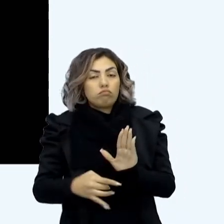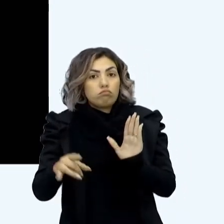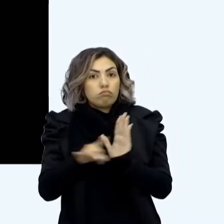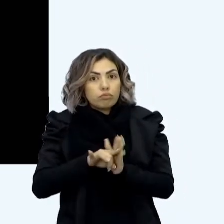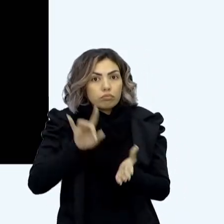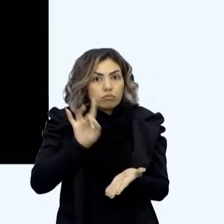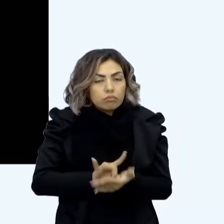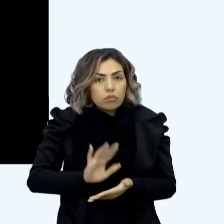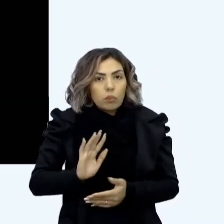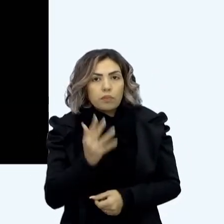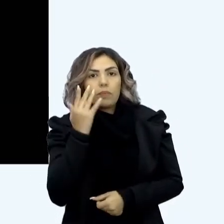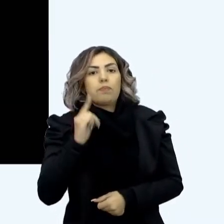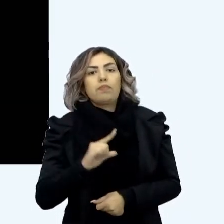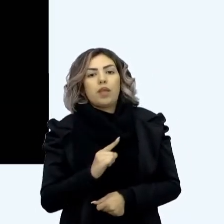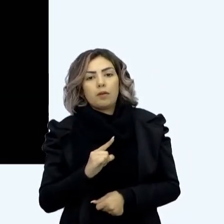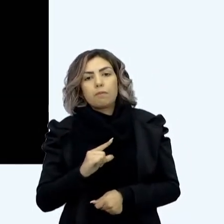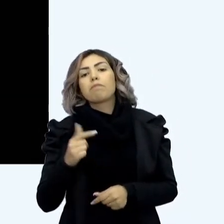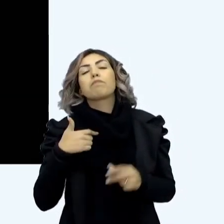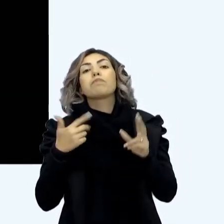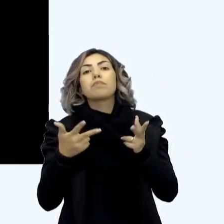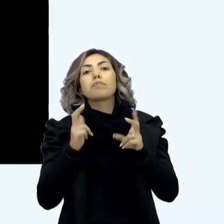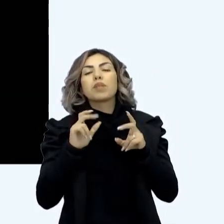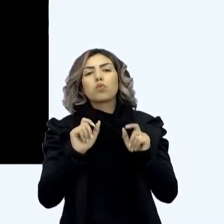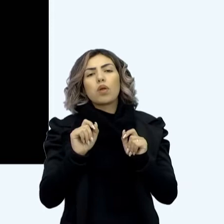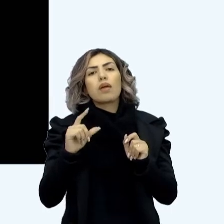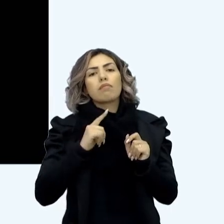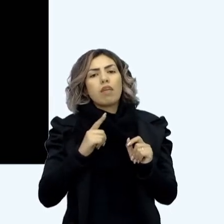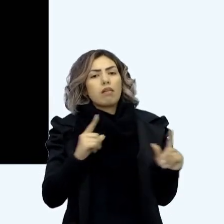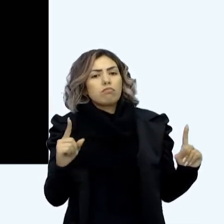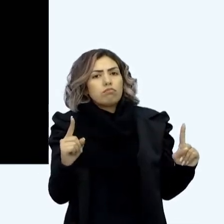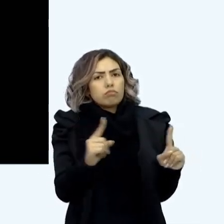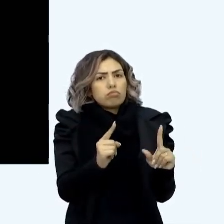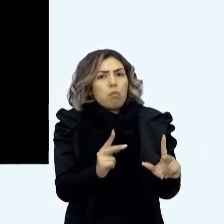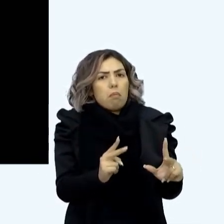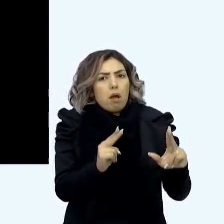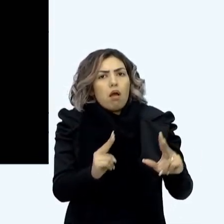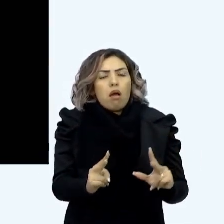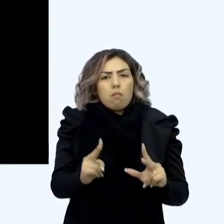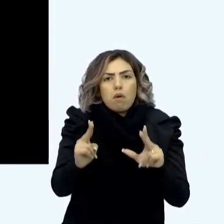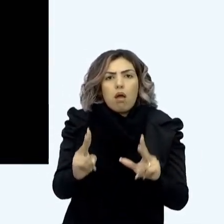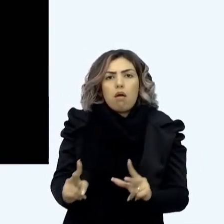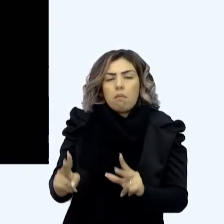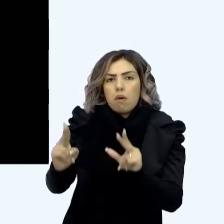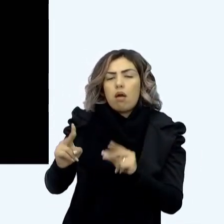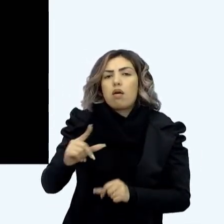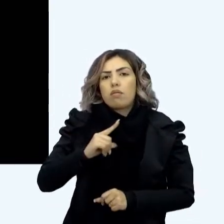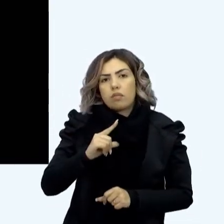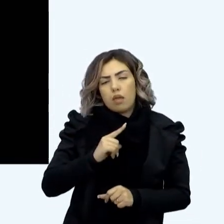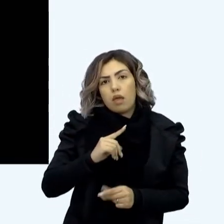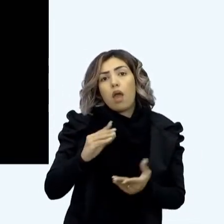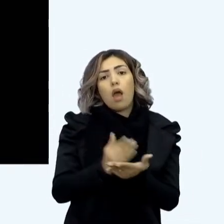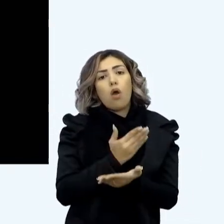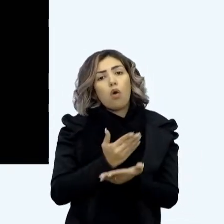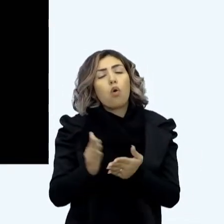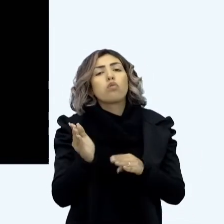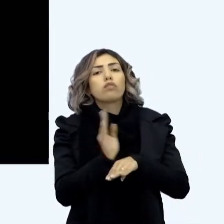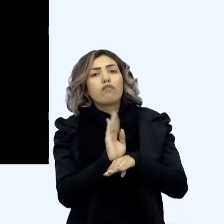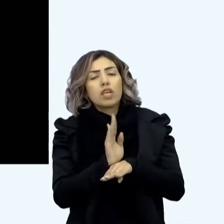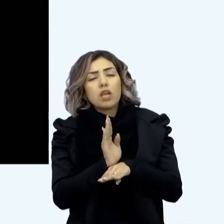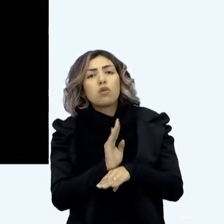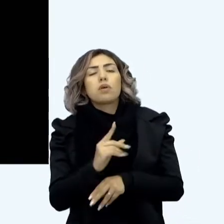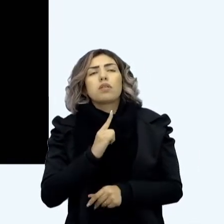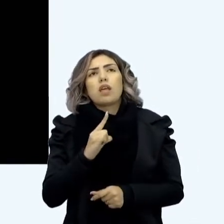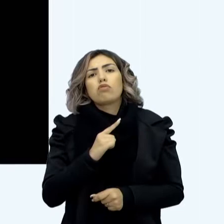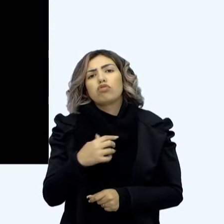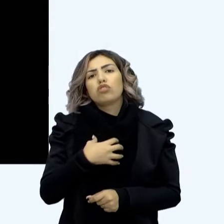um número expressivo de curta-metragens e, ainda que muitos desses filmes tragam uma estrutura